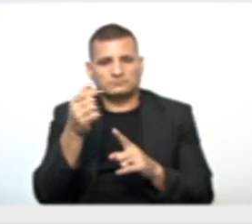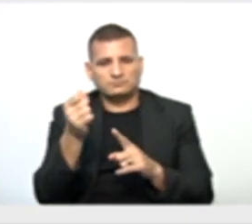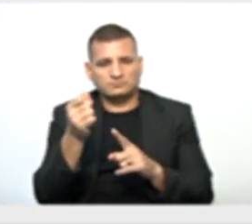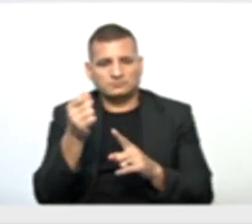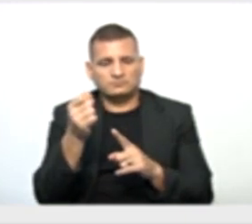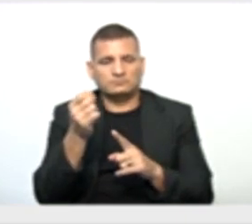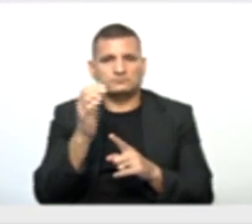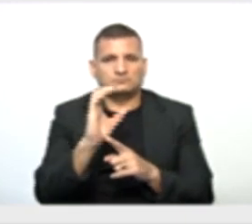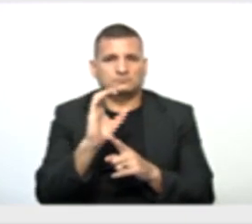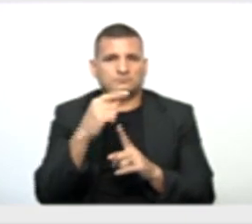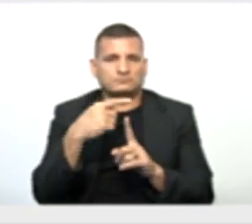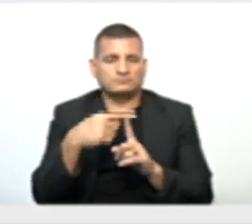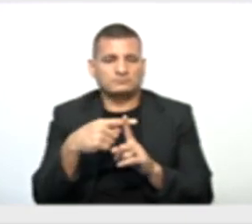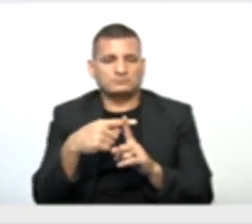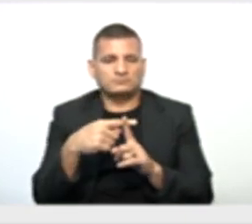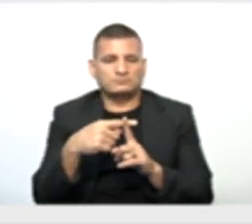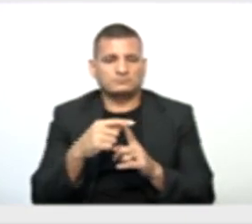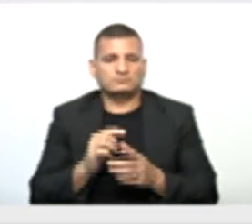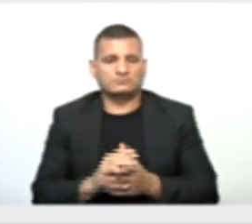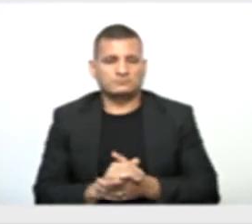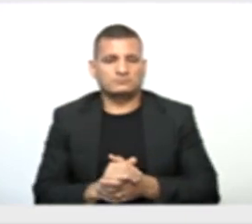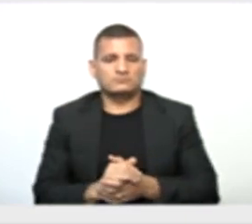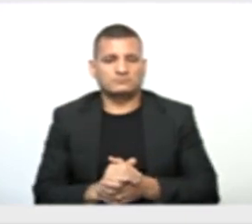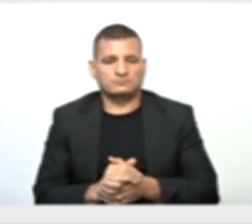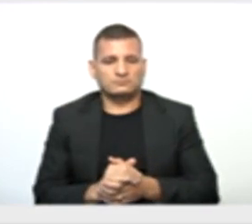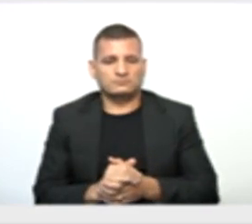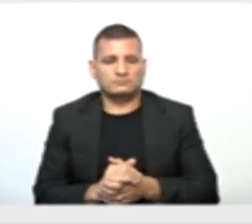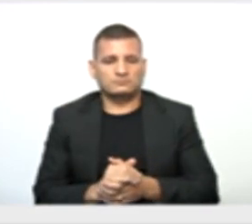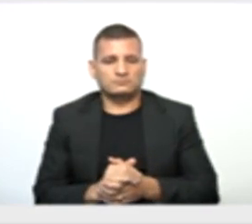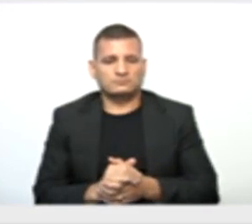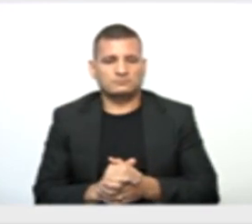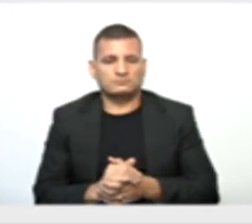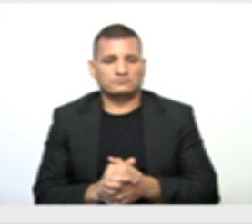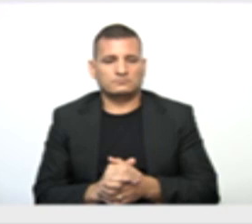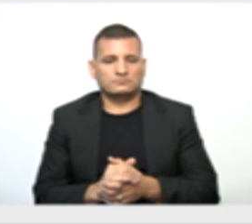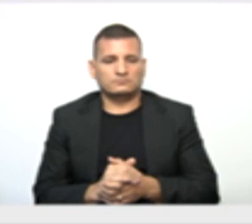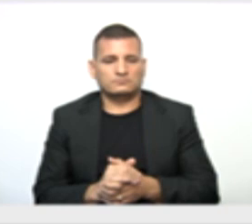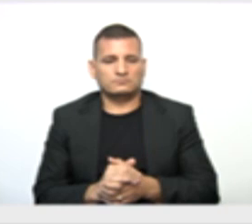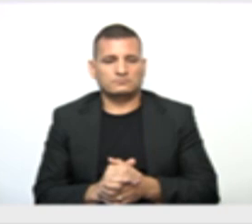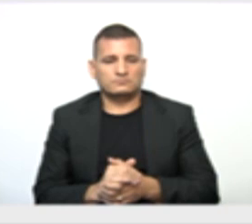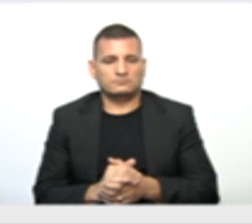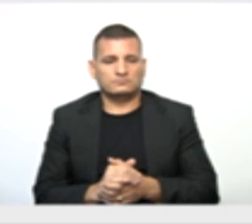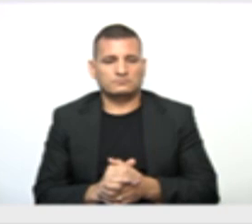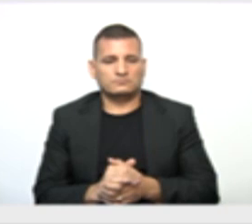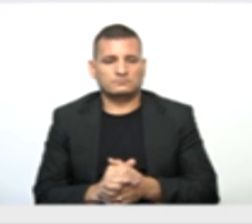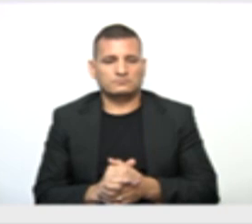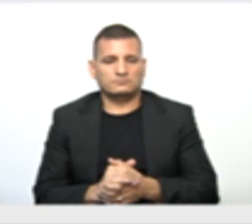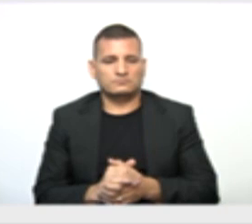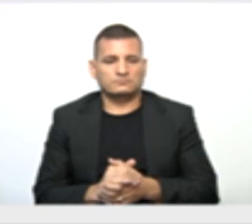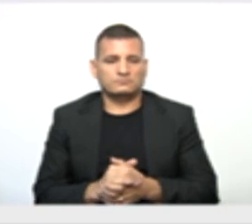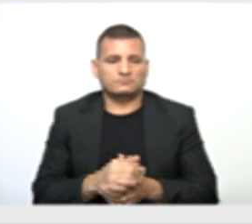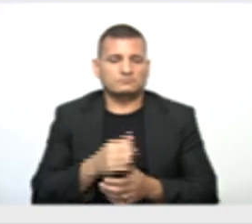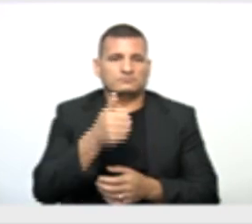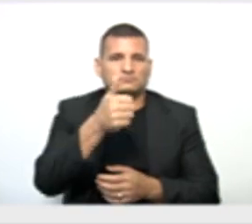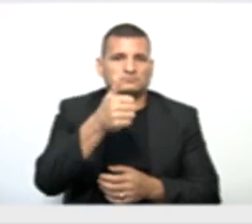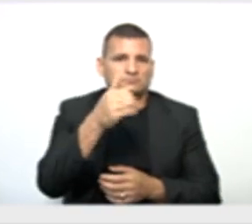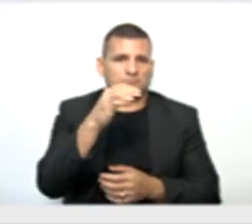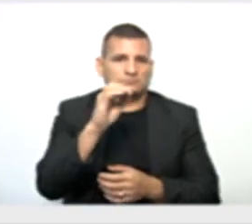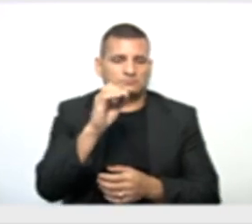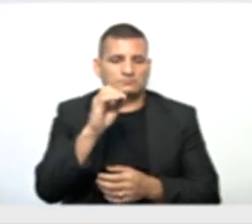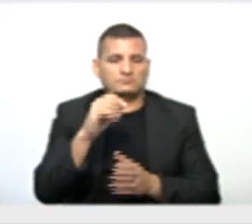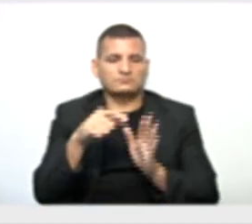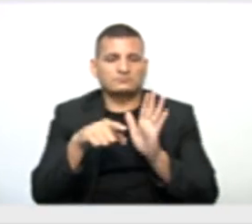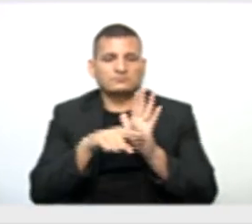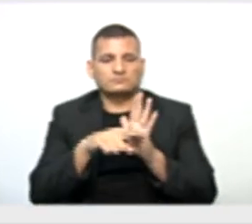novo. Aí eu digito 10 e menos 20. Aí ele está me dizendo que C é